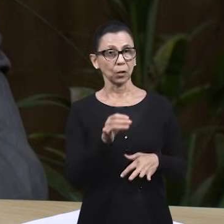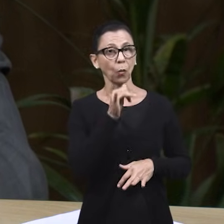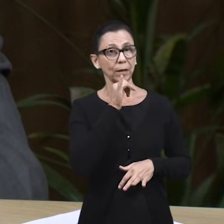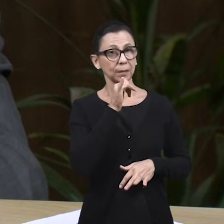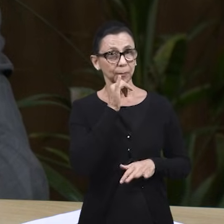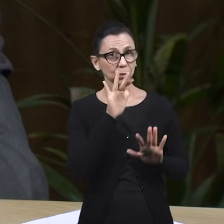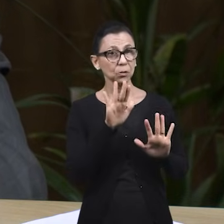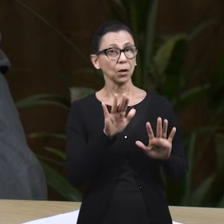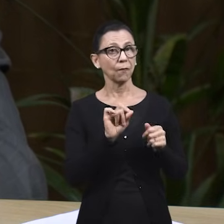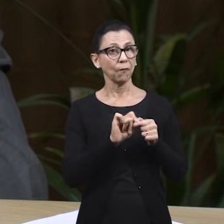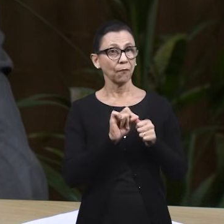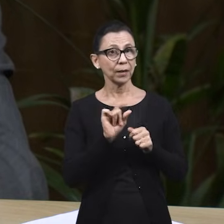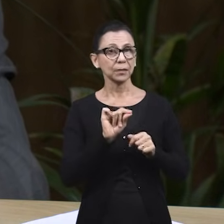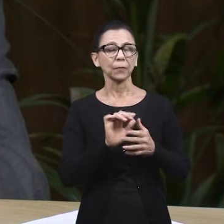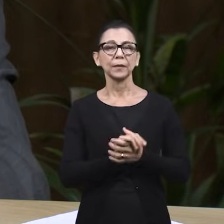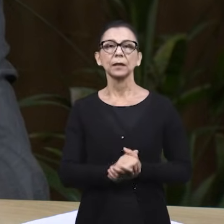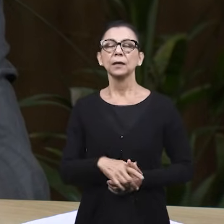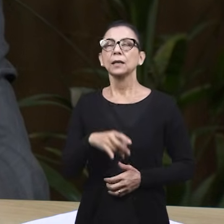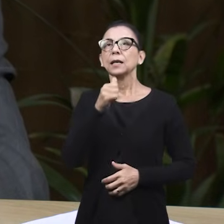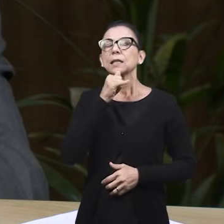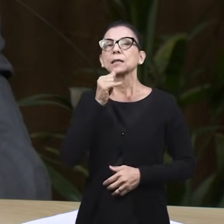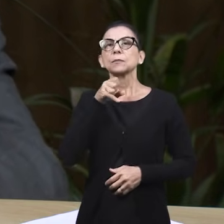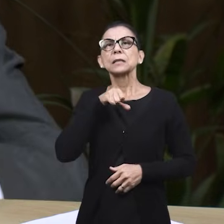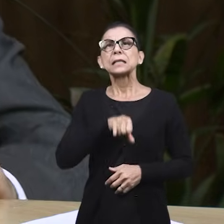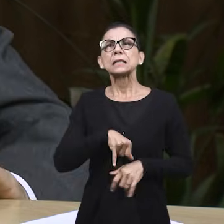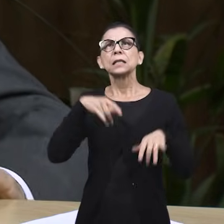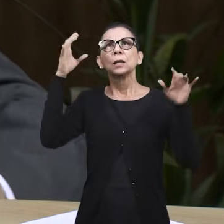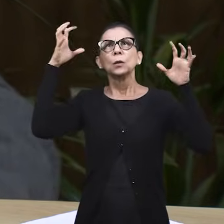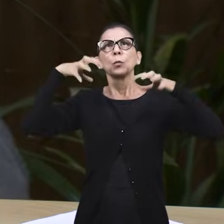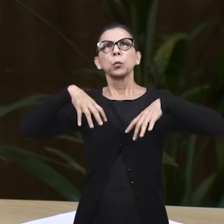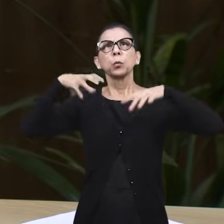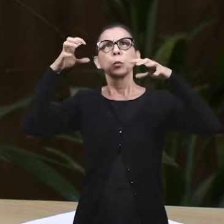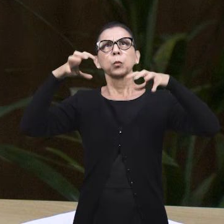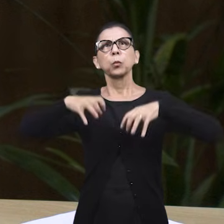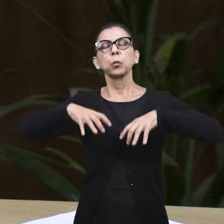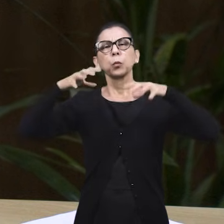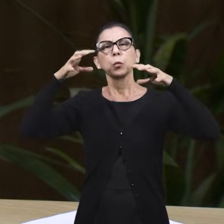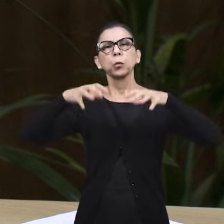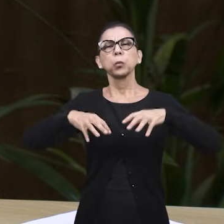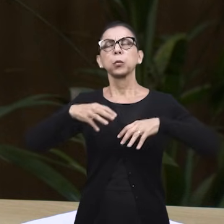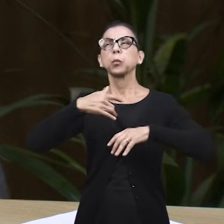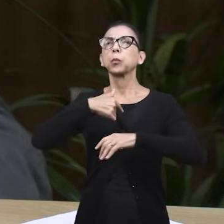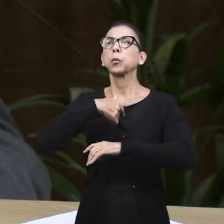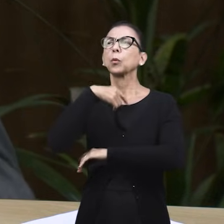vai fazer isso. Se chover hoje, eu vou.